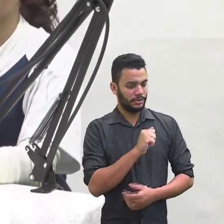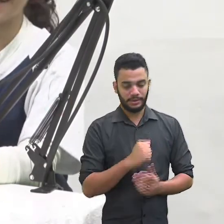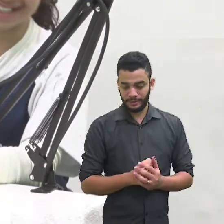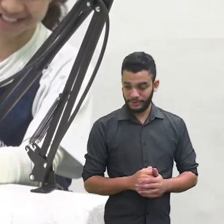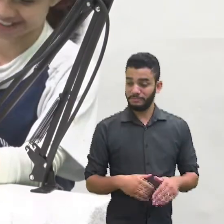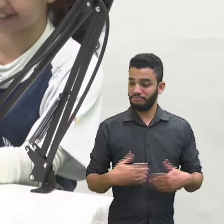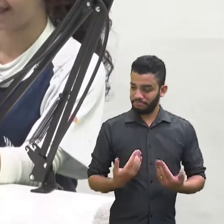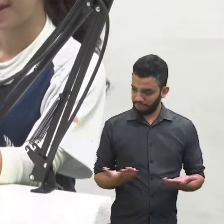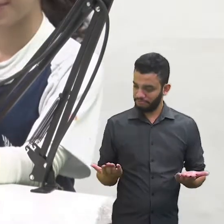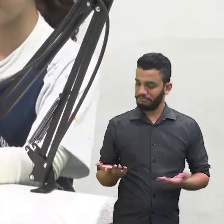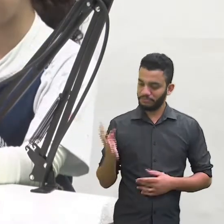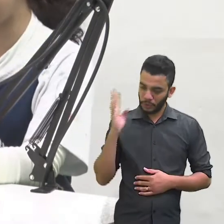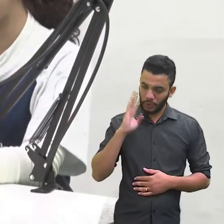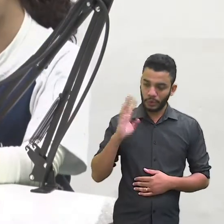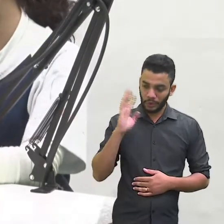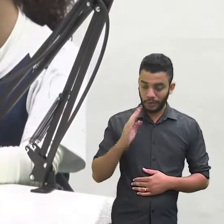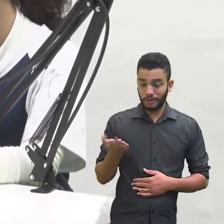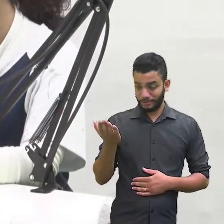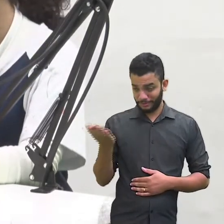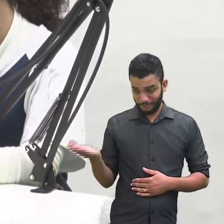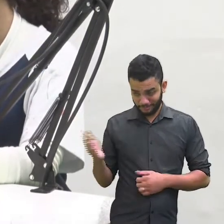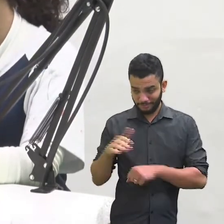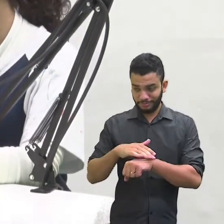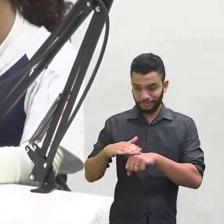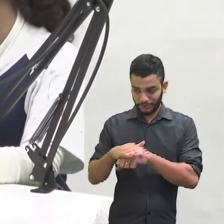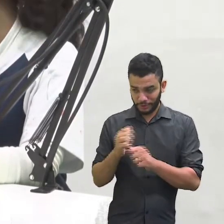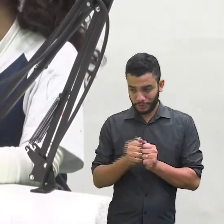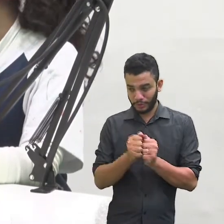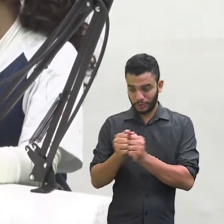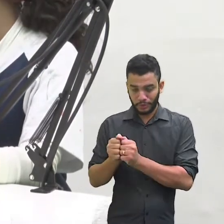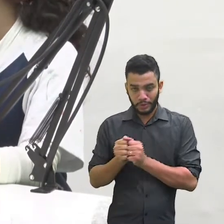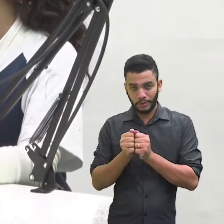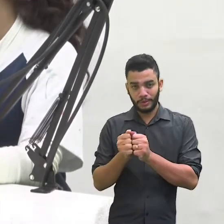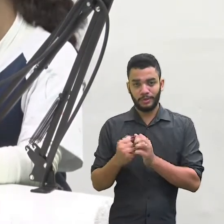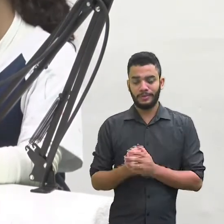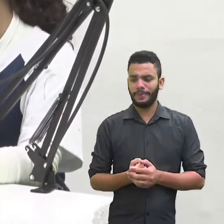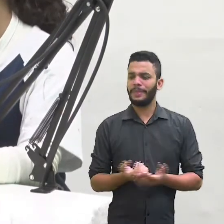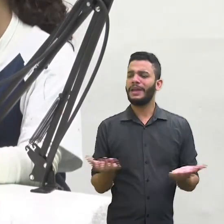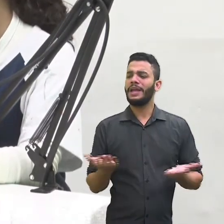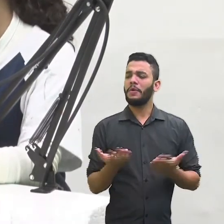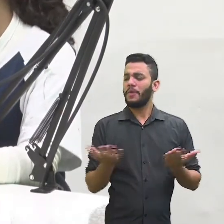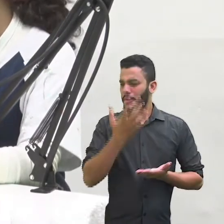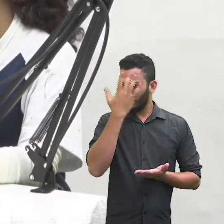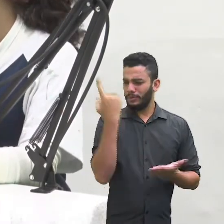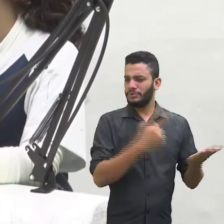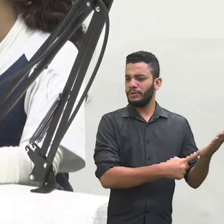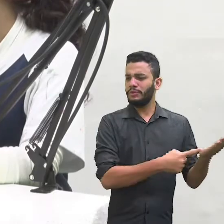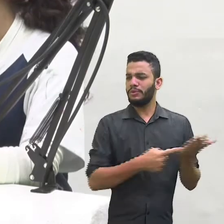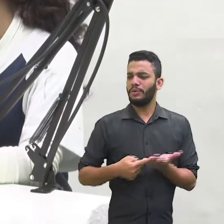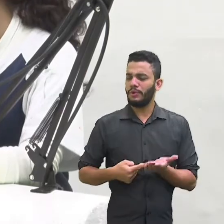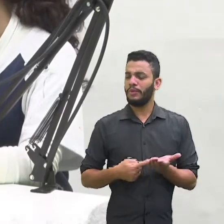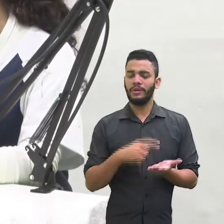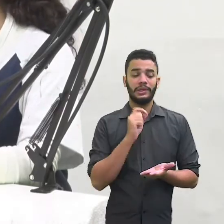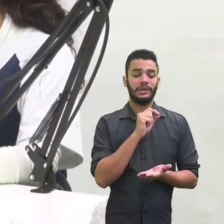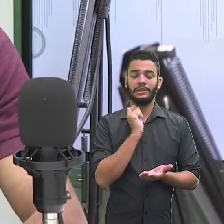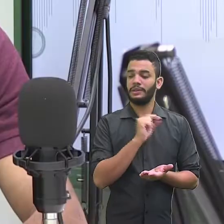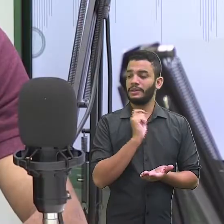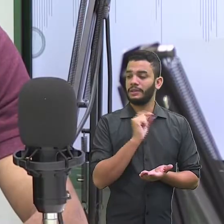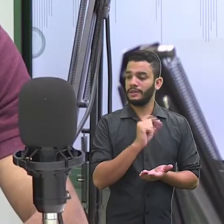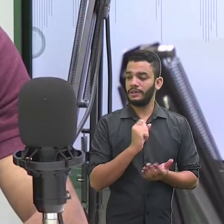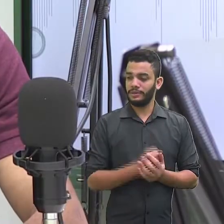Paula? Vamos lá, né? E vamos lá, vamos saber quem é que tá com a gente hoje. E também estamos com o